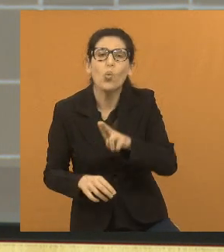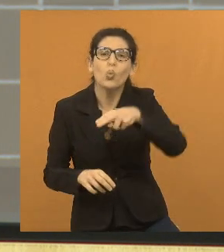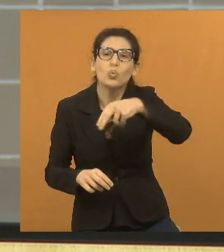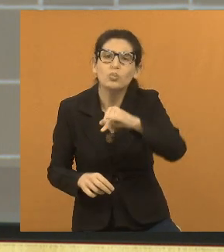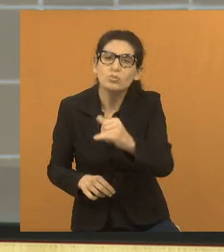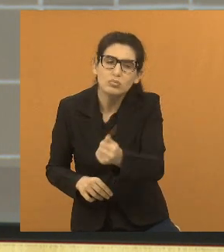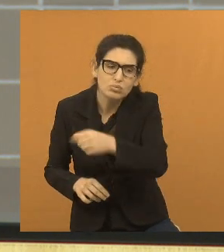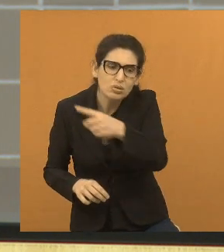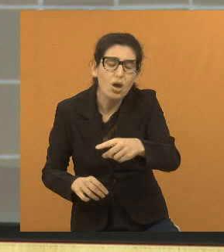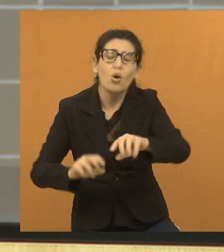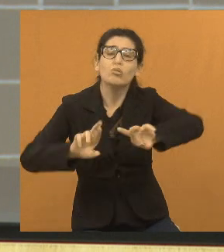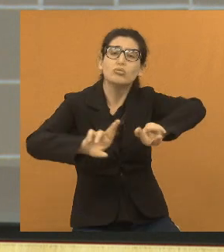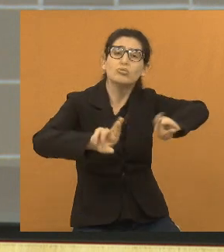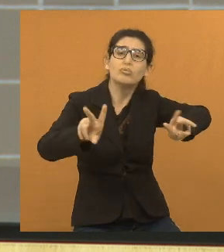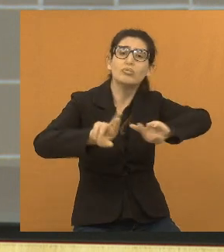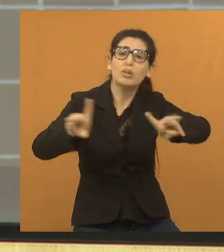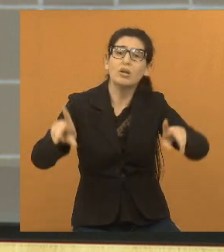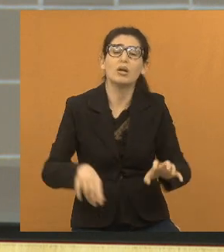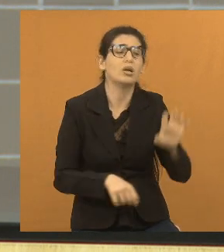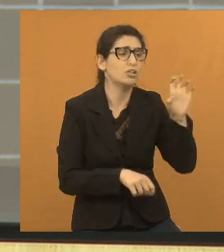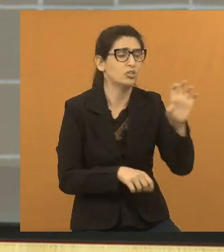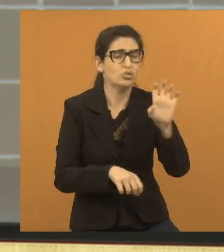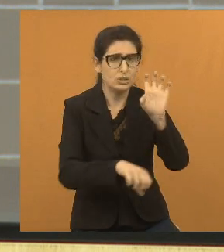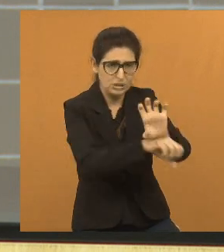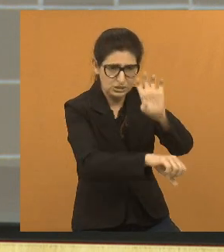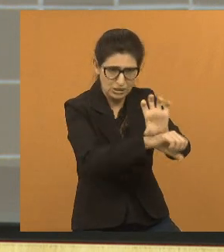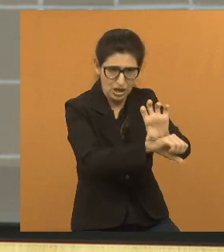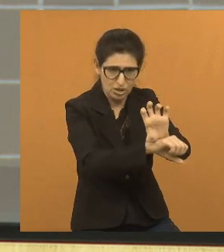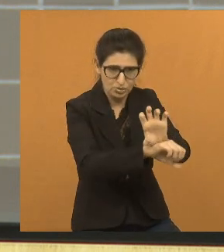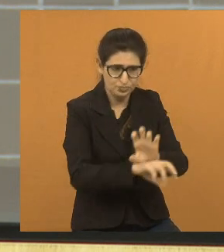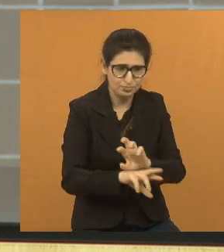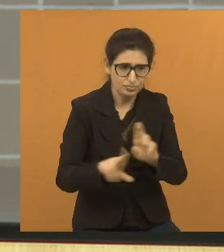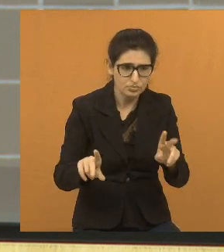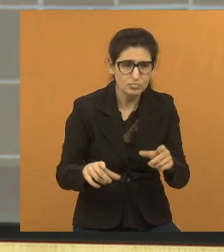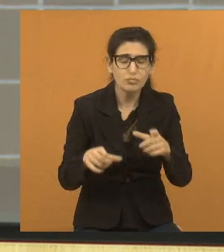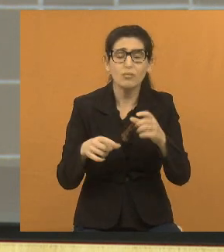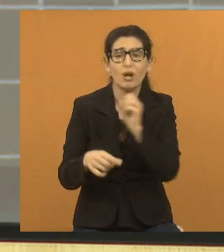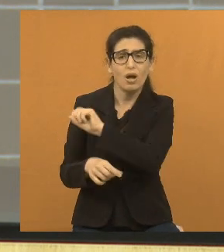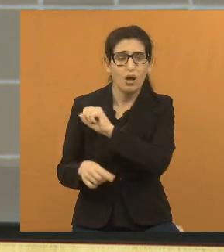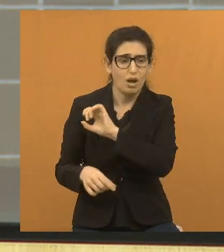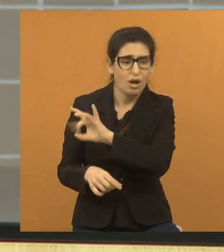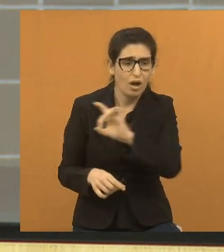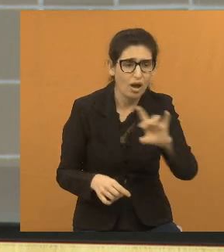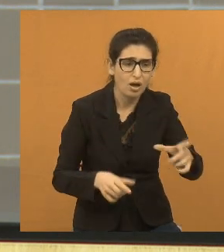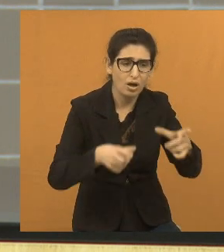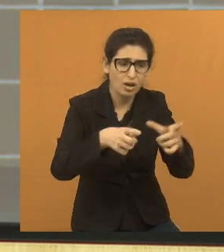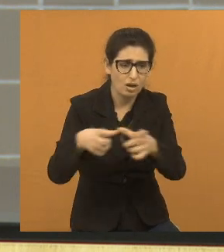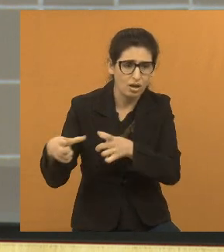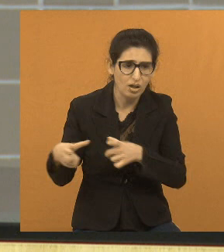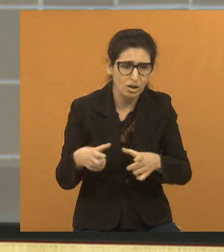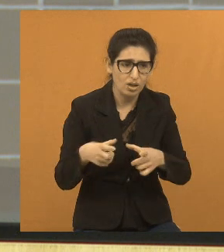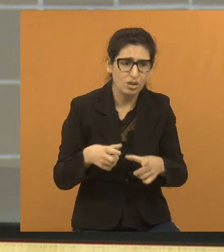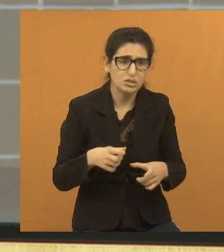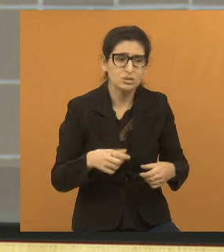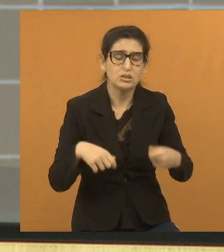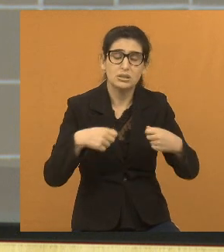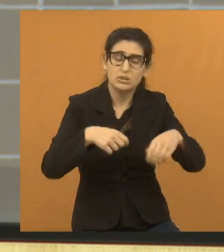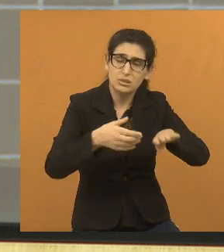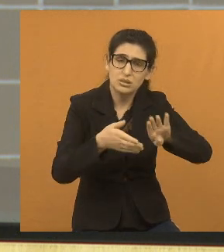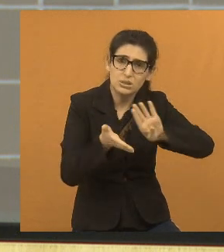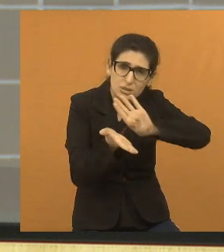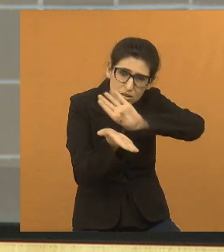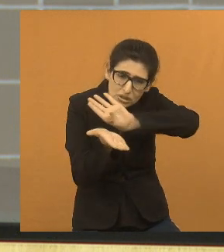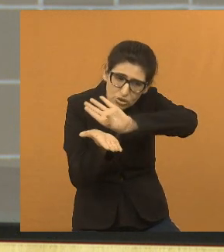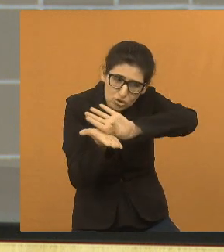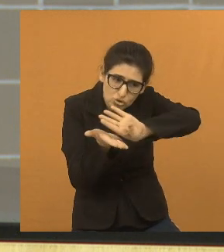é Estado. Cabe ao município fazer o regramento em relação às áreas que estão no entorno dessa atividade de lavra, né? Assim,